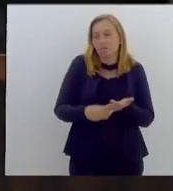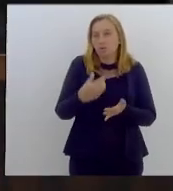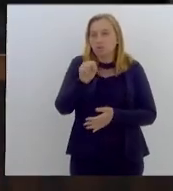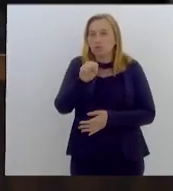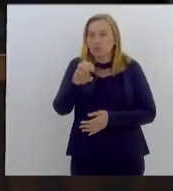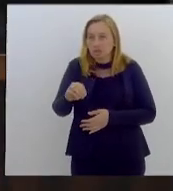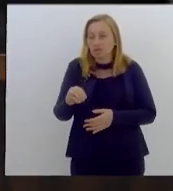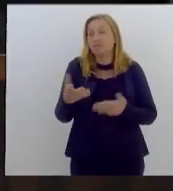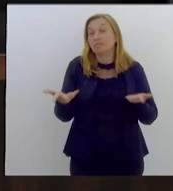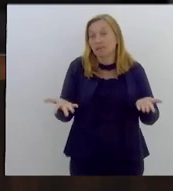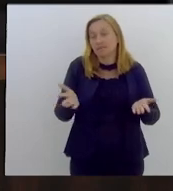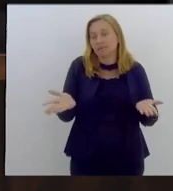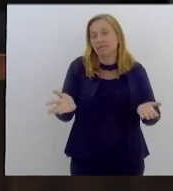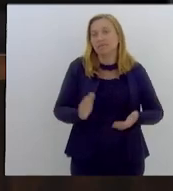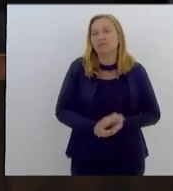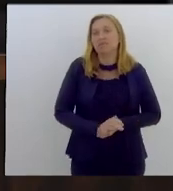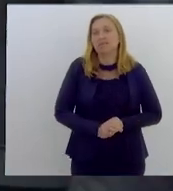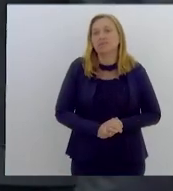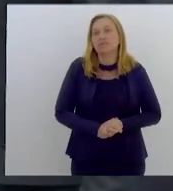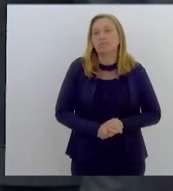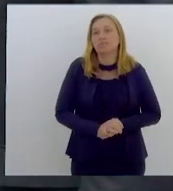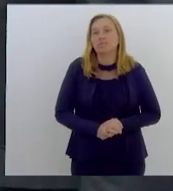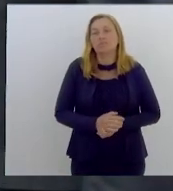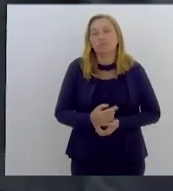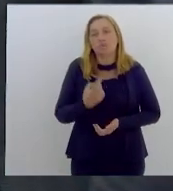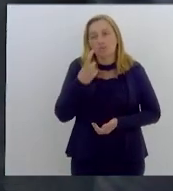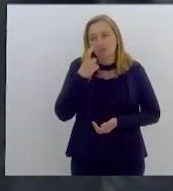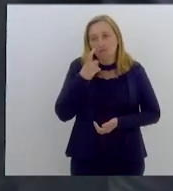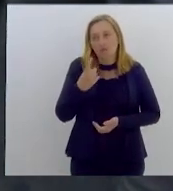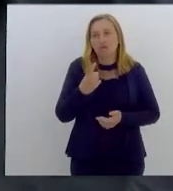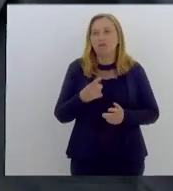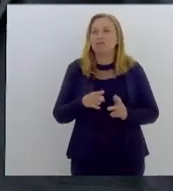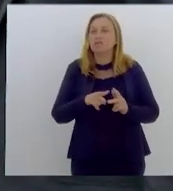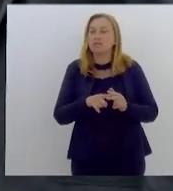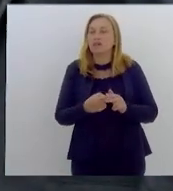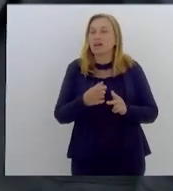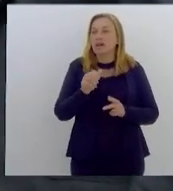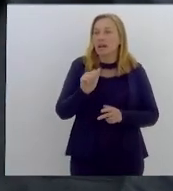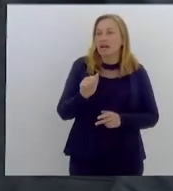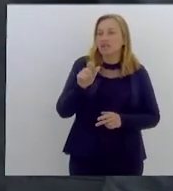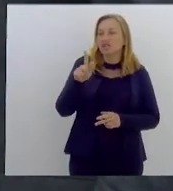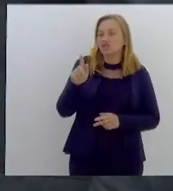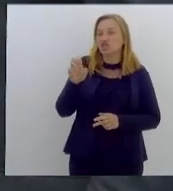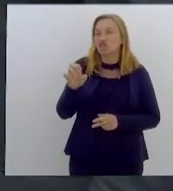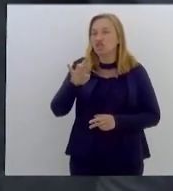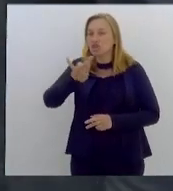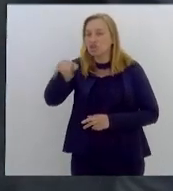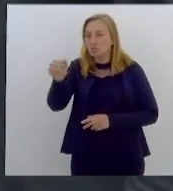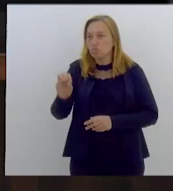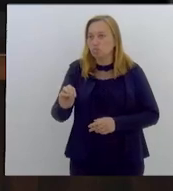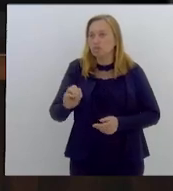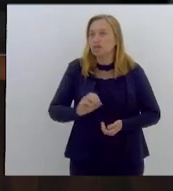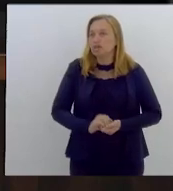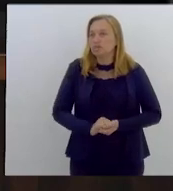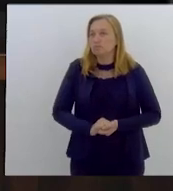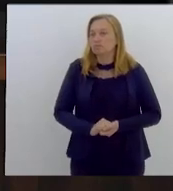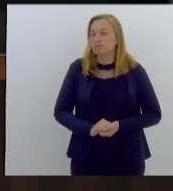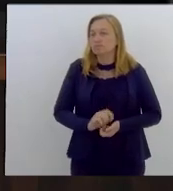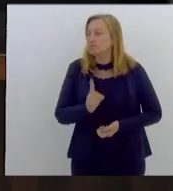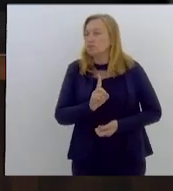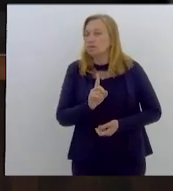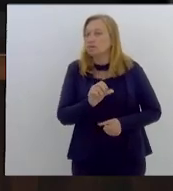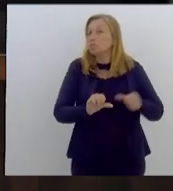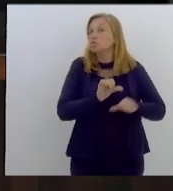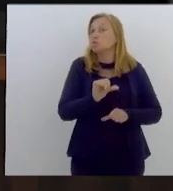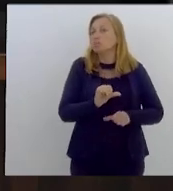está contemplado. Mas pode ser. Mas pode colocar pendente regulamentação da GRI para que a gente não tenha problema? Não, porque agora não é a GRI, agora já